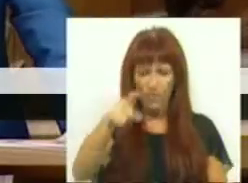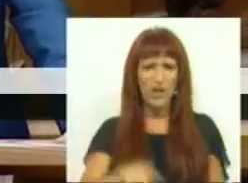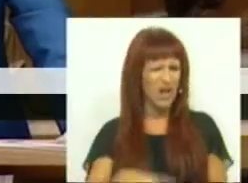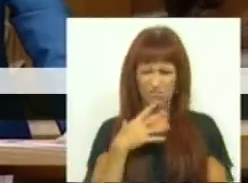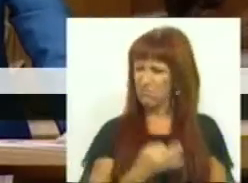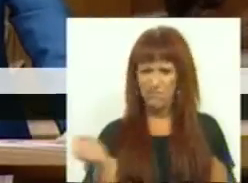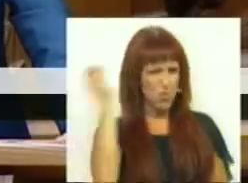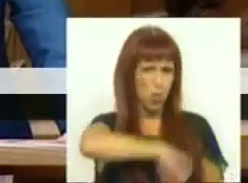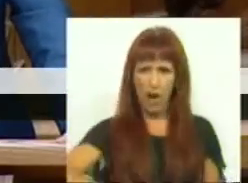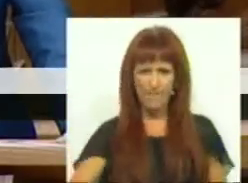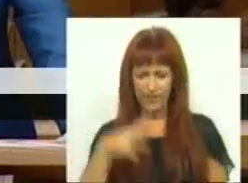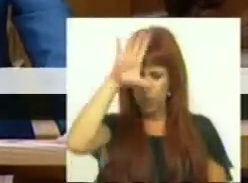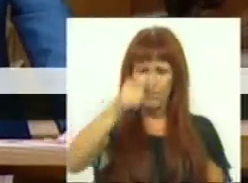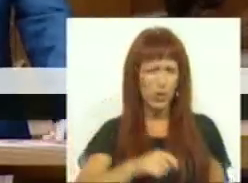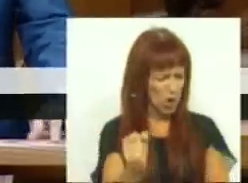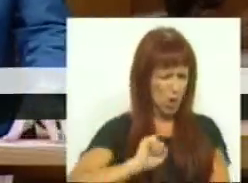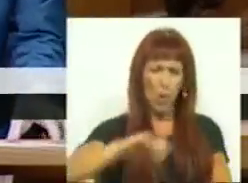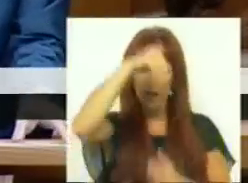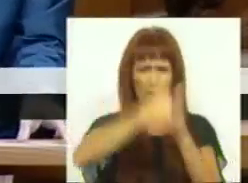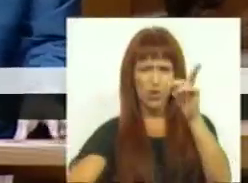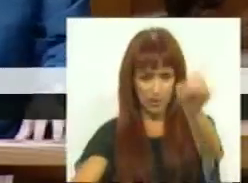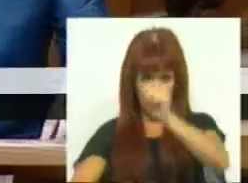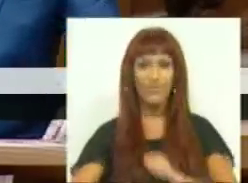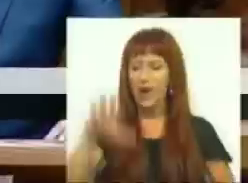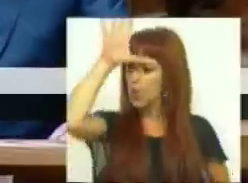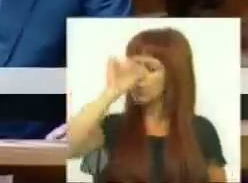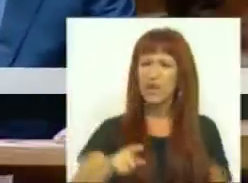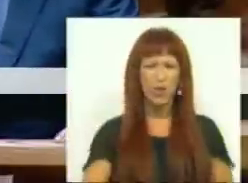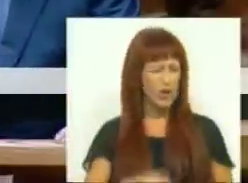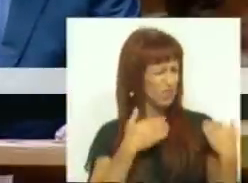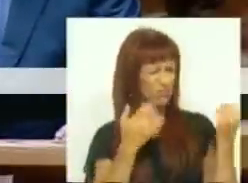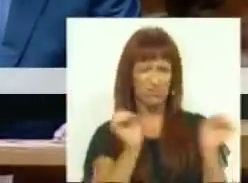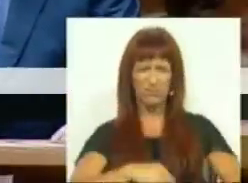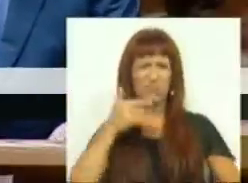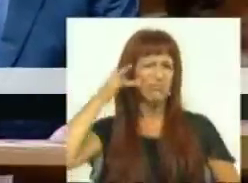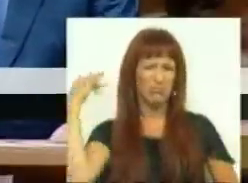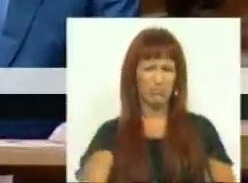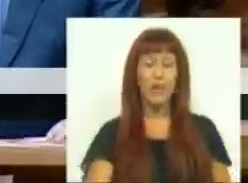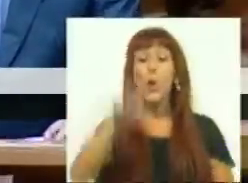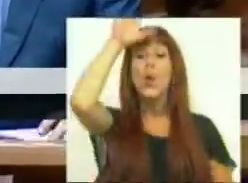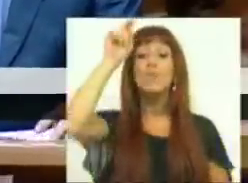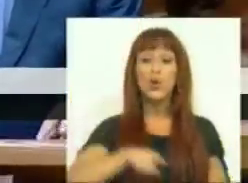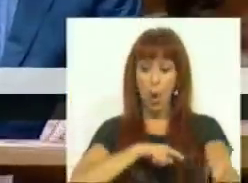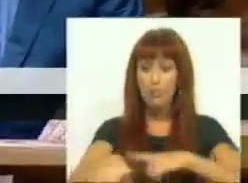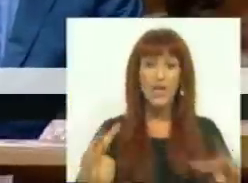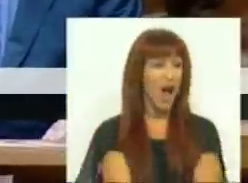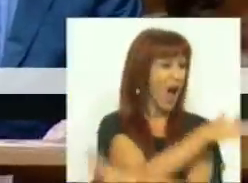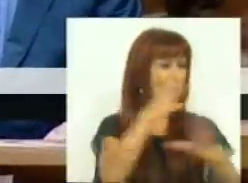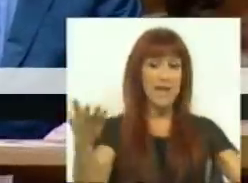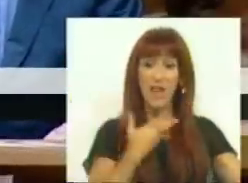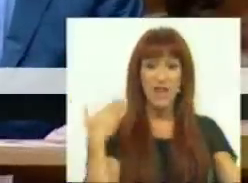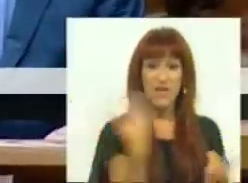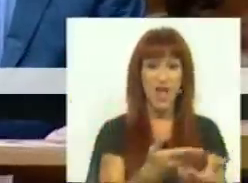sem credibilidade. É um Governo contra a Constituição. É um Governo incompetente. É um Governo cuja política aumenta a